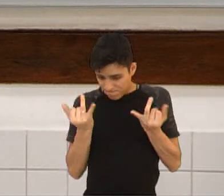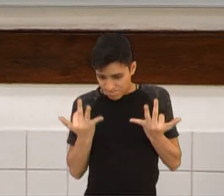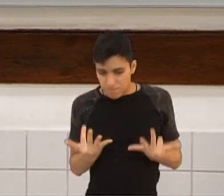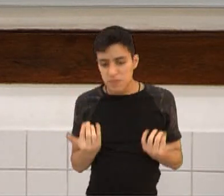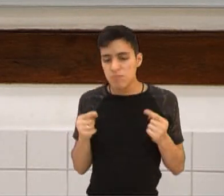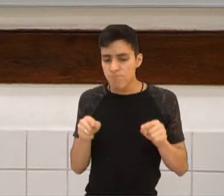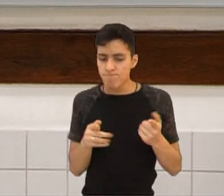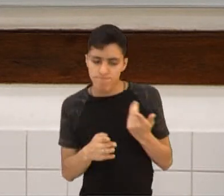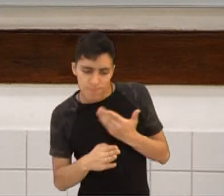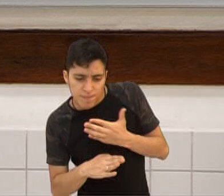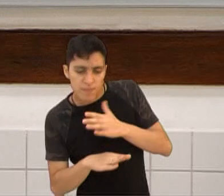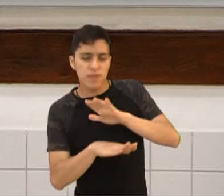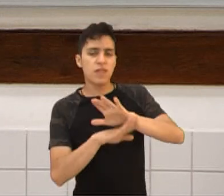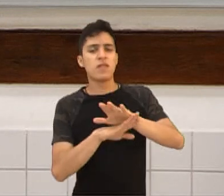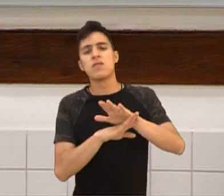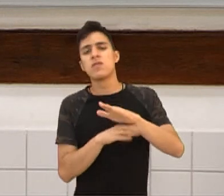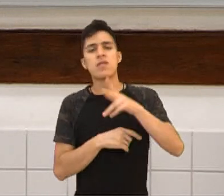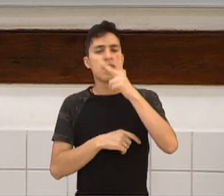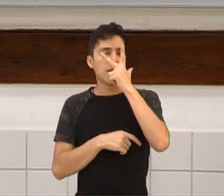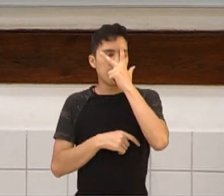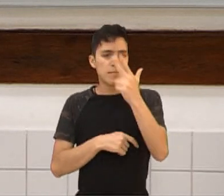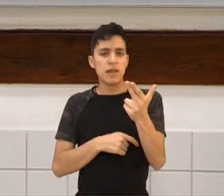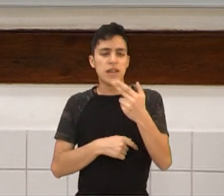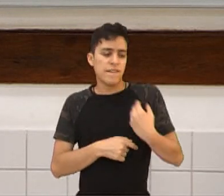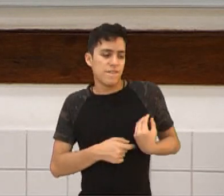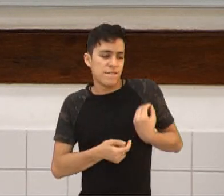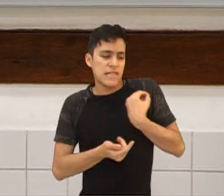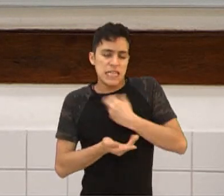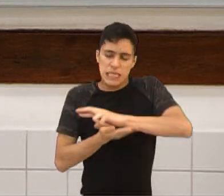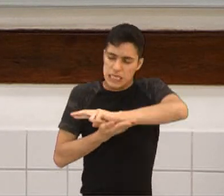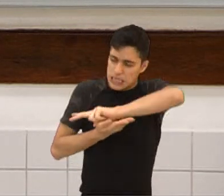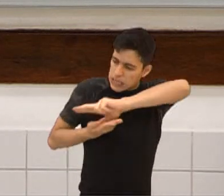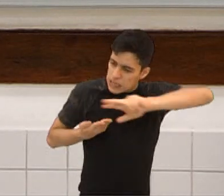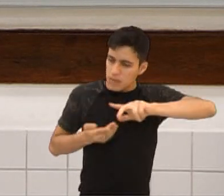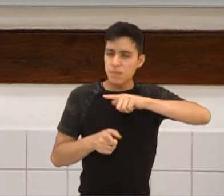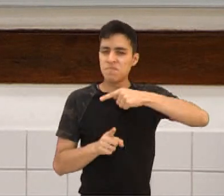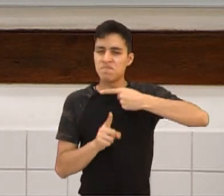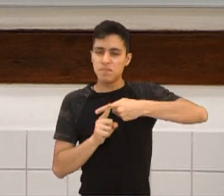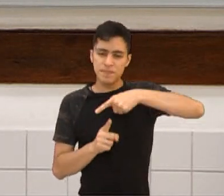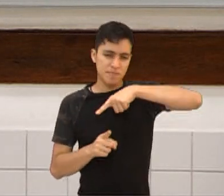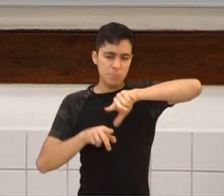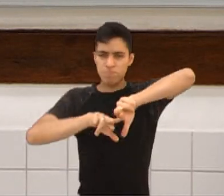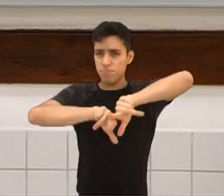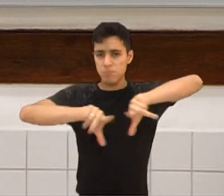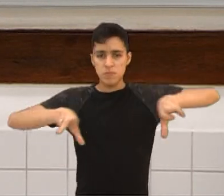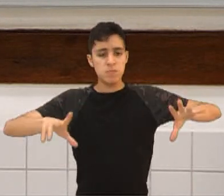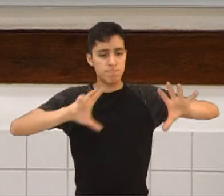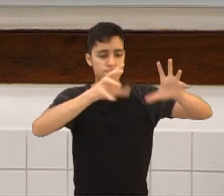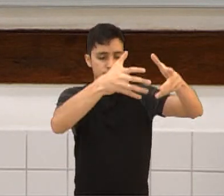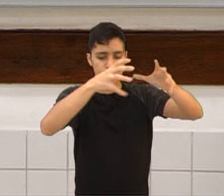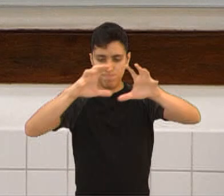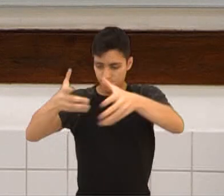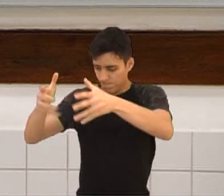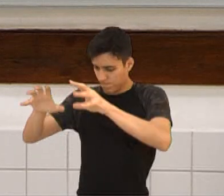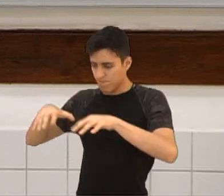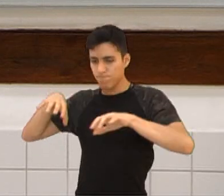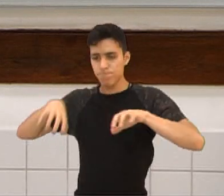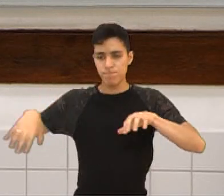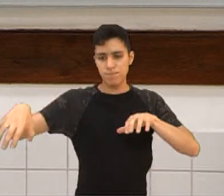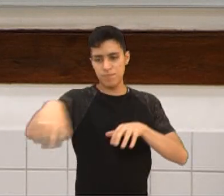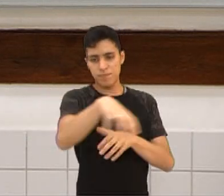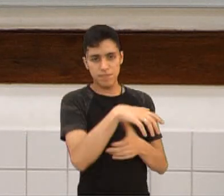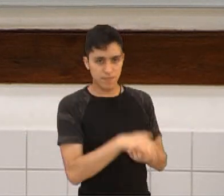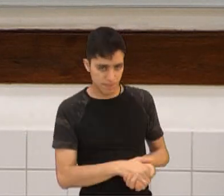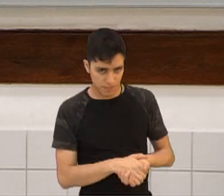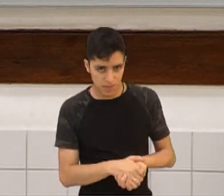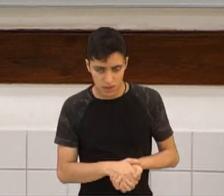aumento, né, uma quantidade grande de biodiversidade, porque tem diferentes nichos ecológicos que não se sobrepõem. A estratificação da